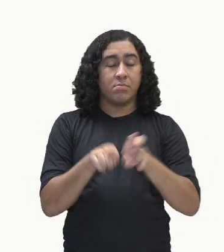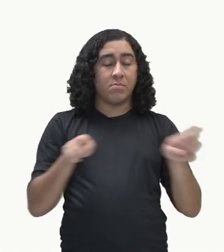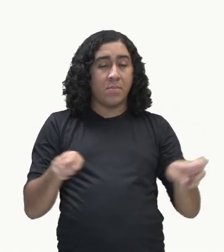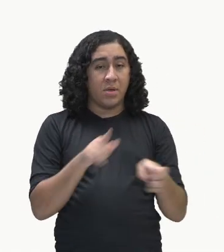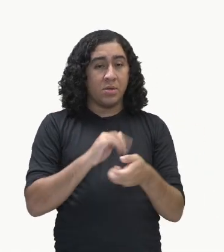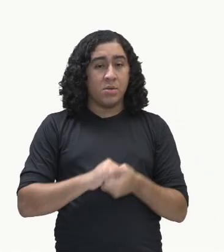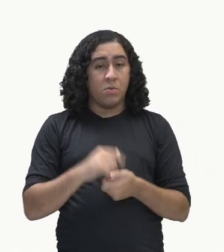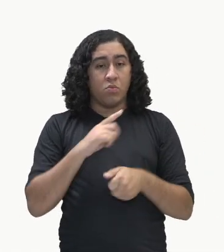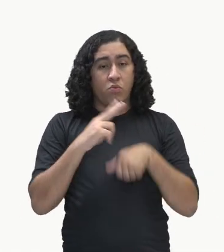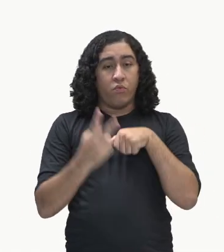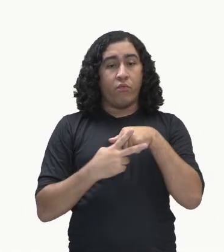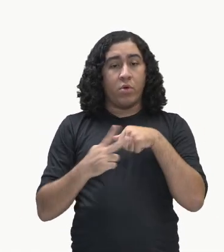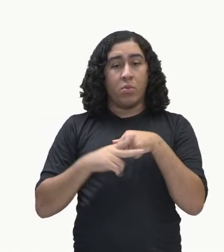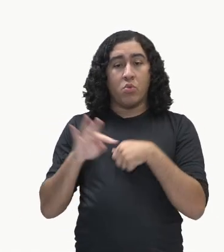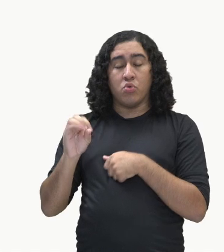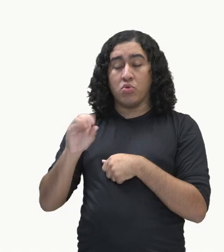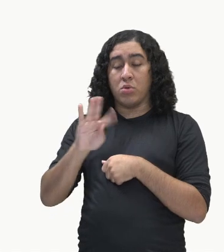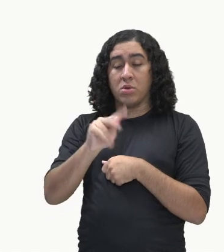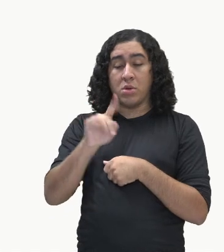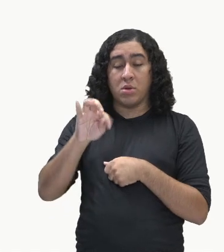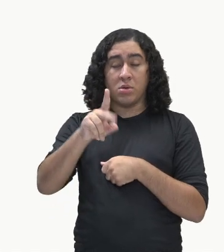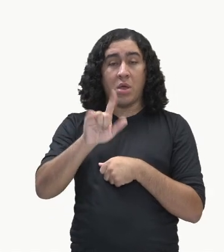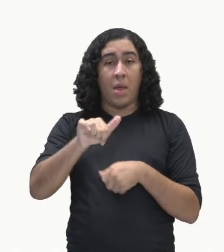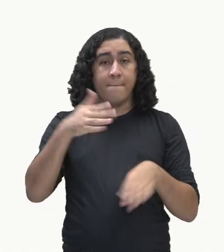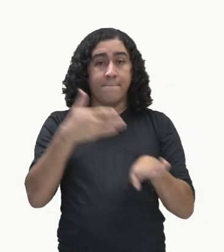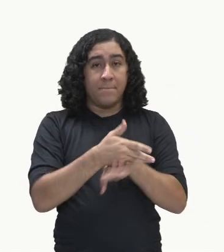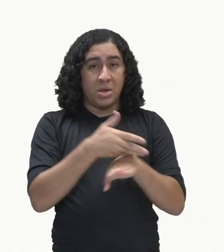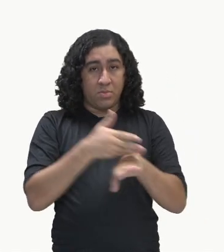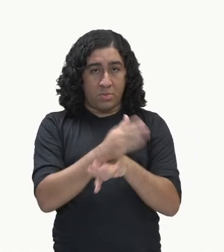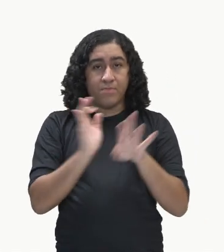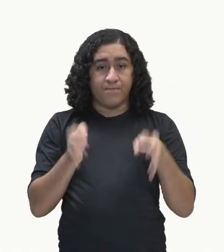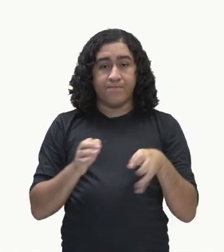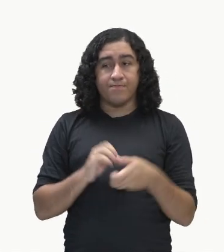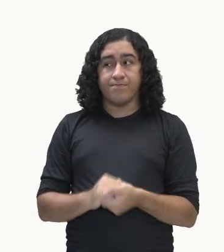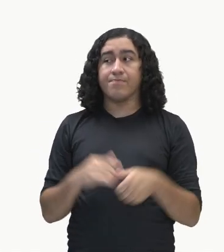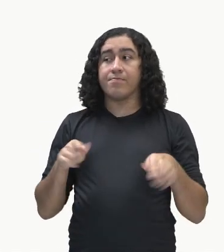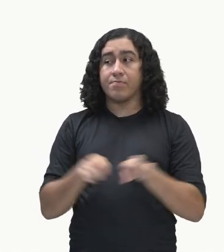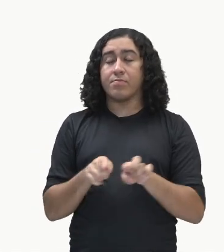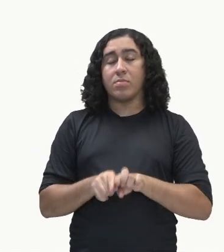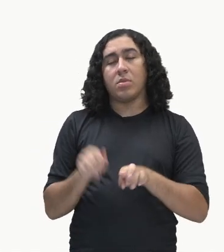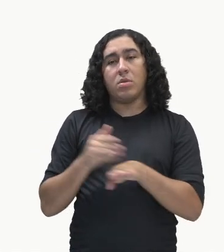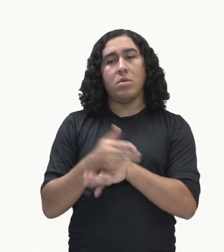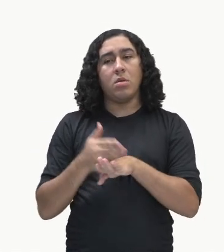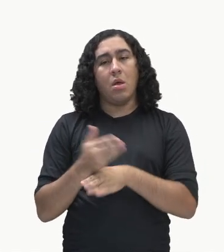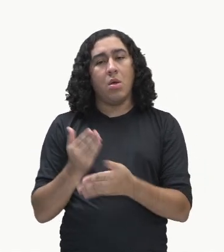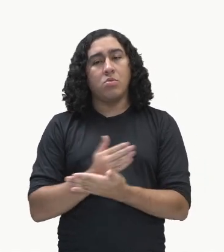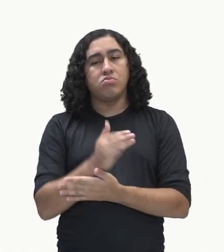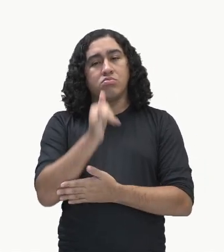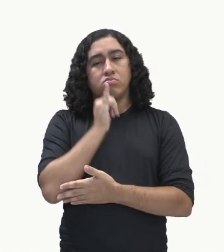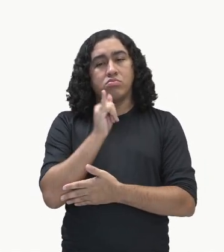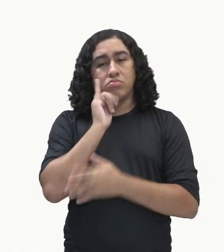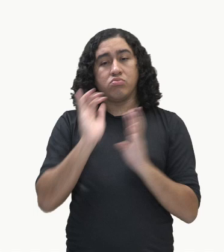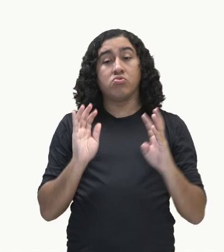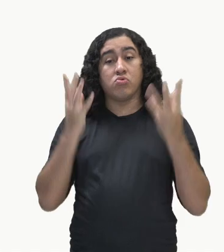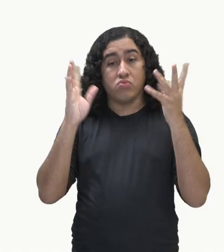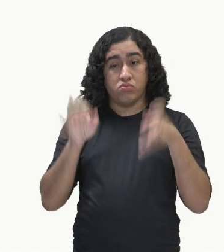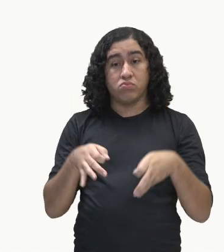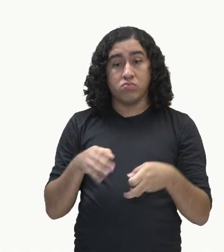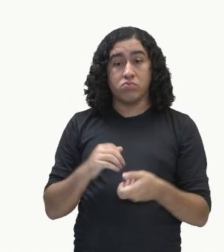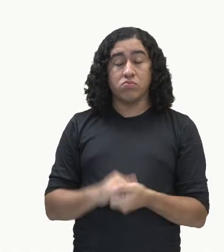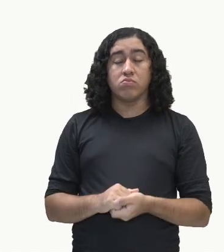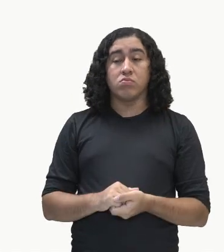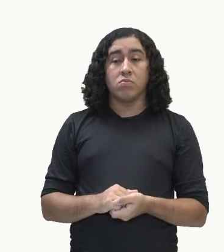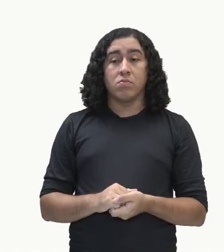verbo, to attend, significa participar, estar presente em algo, nesse caso aqui no concerto, tá certo?